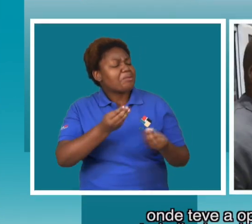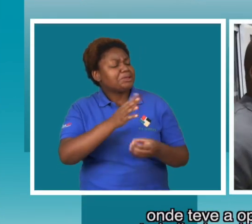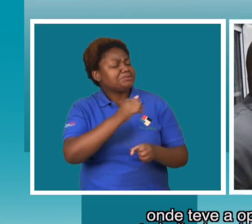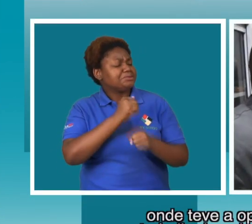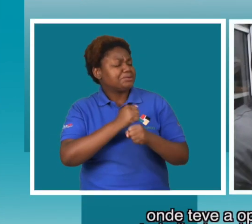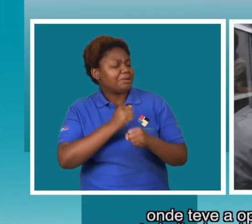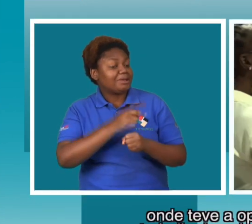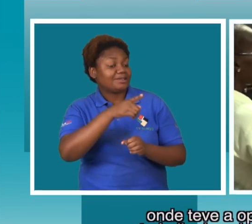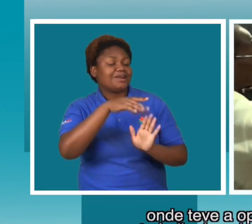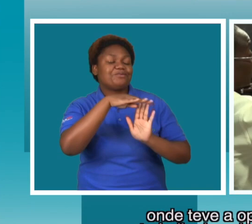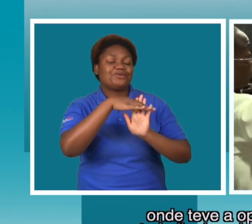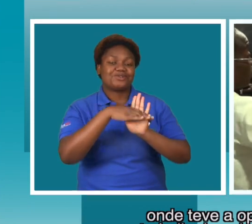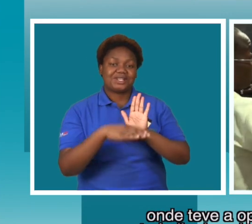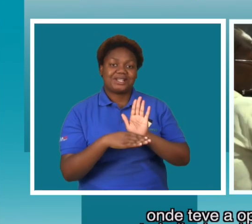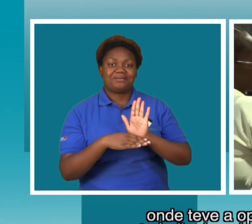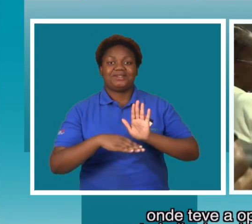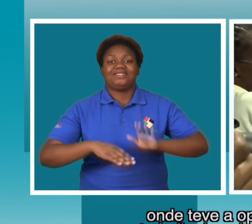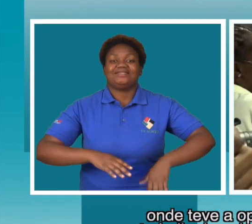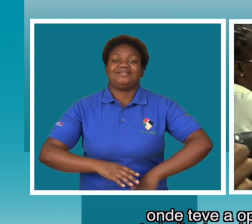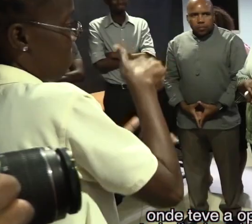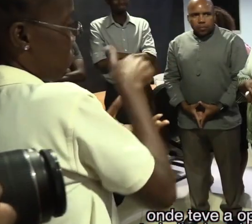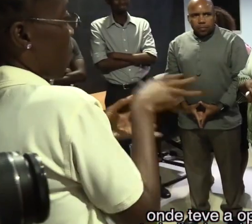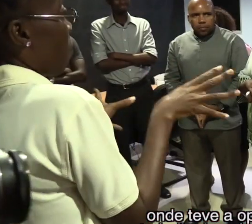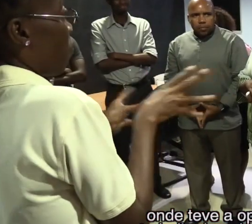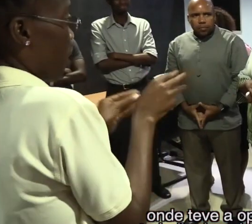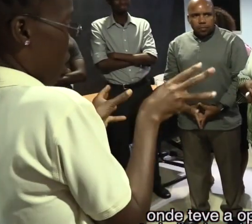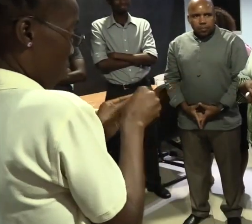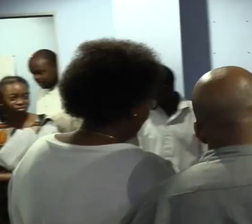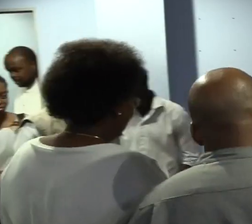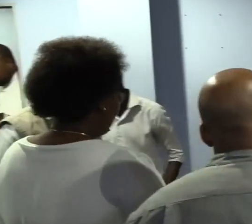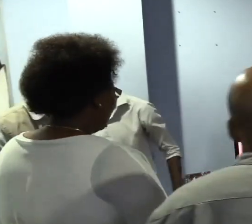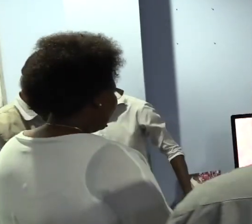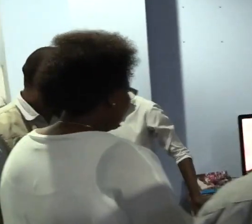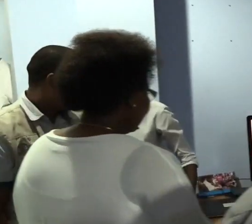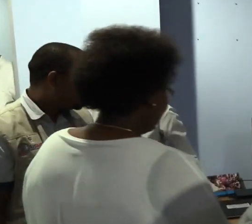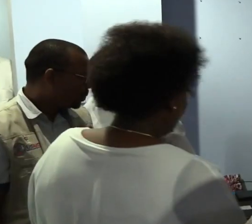oportunidade de conhecer o trabalho levado a cabo por este programa.